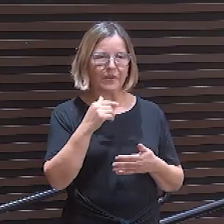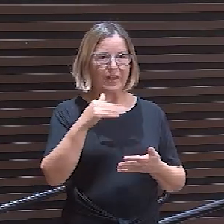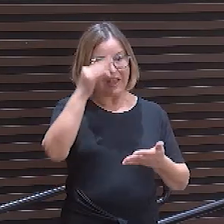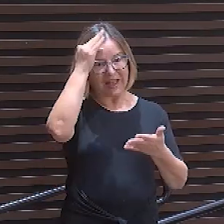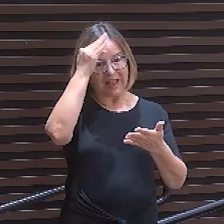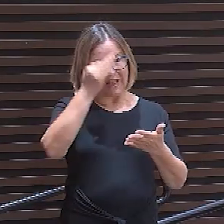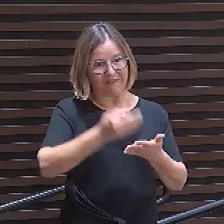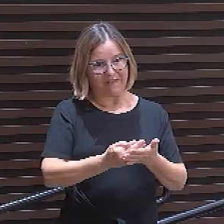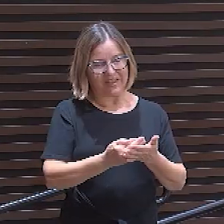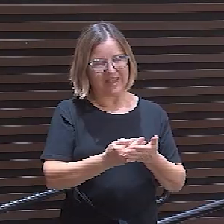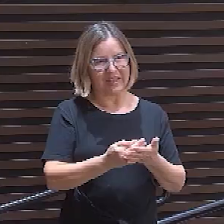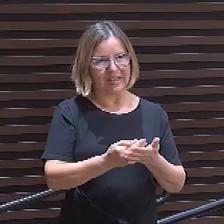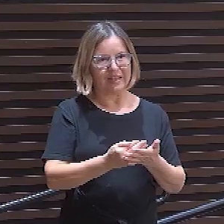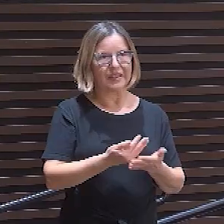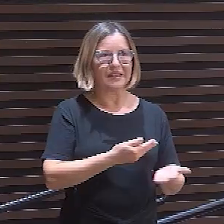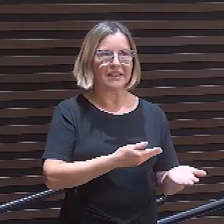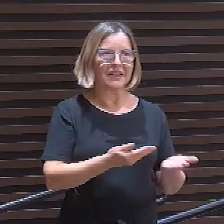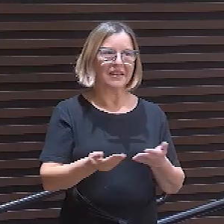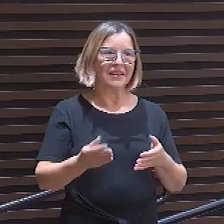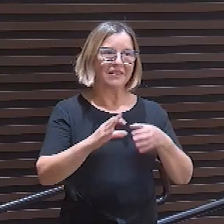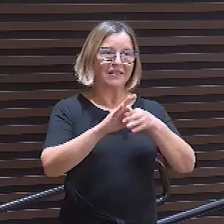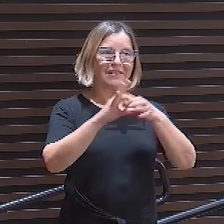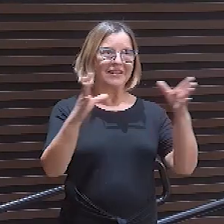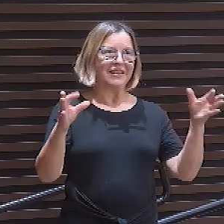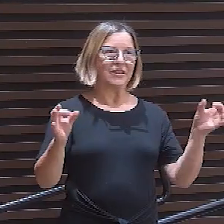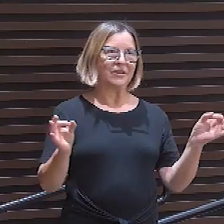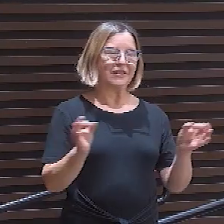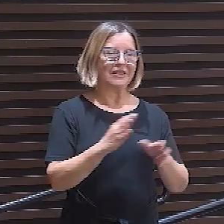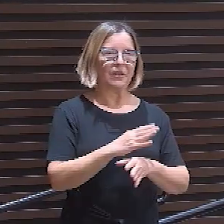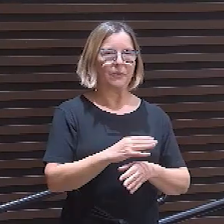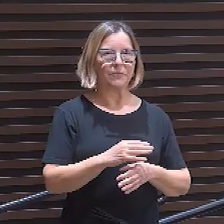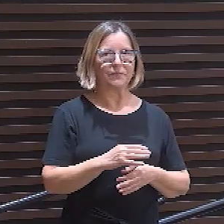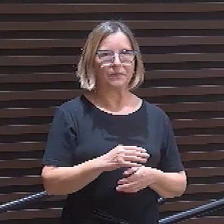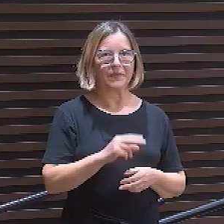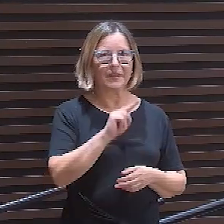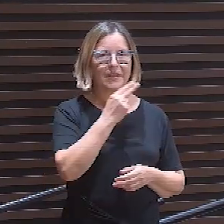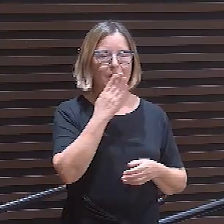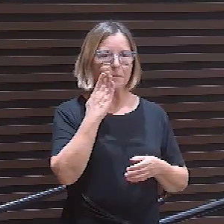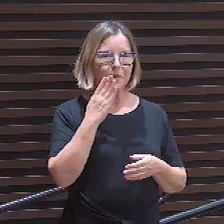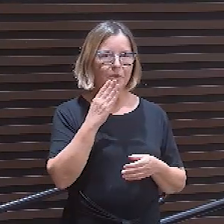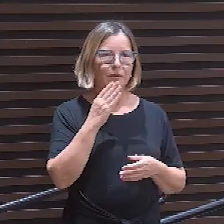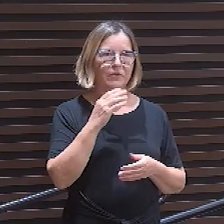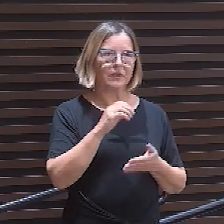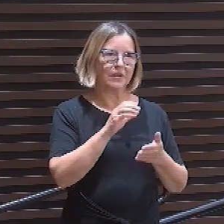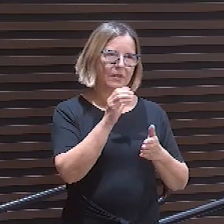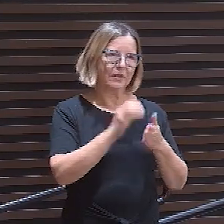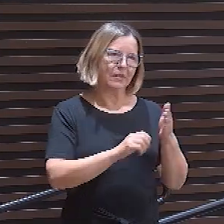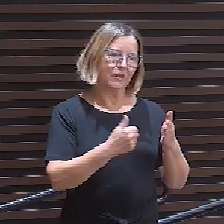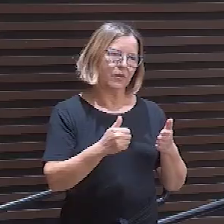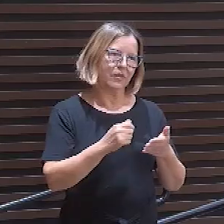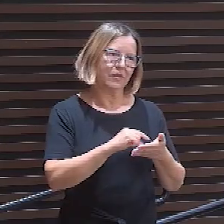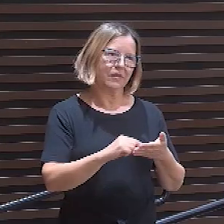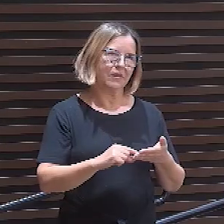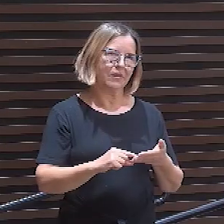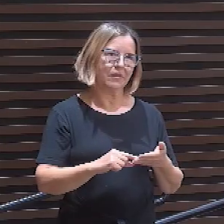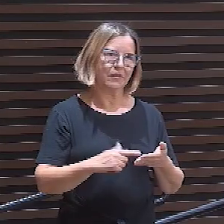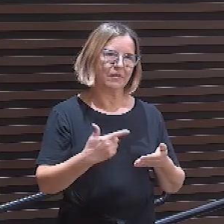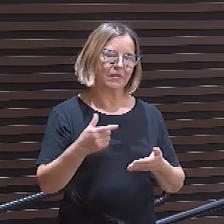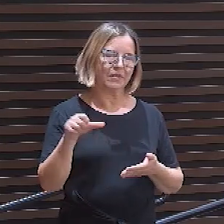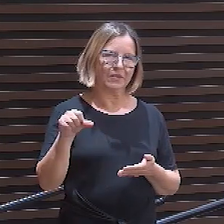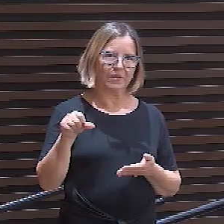total. Que Hebreus 11, 29, pela fé atravessaram o mar.